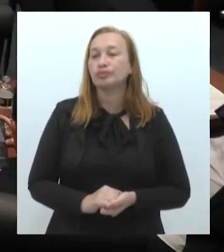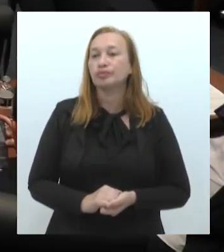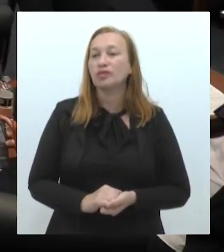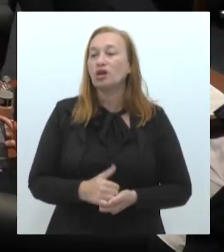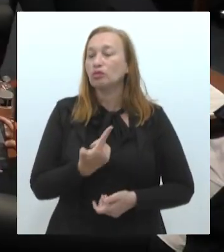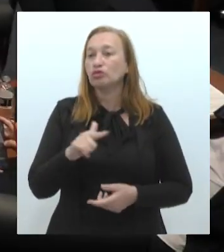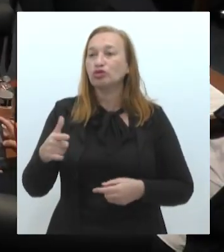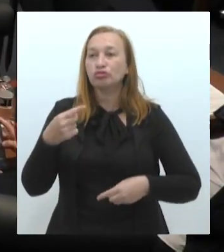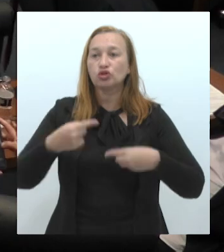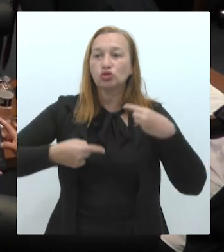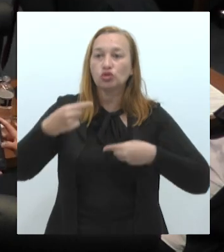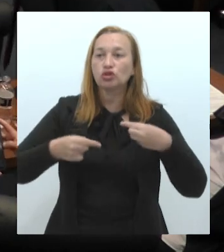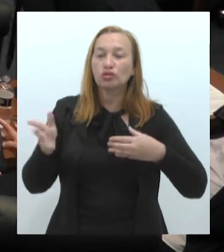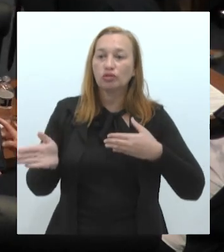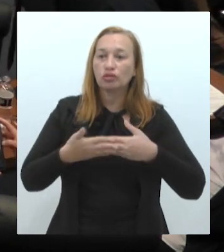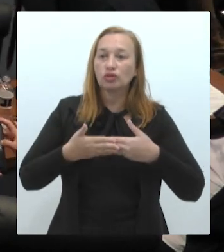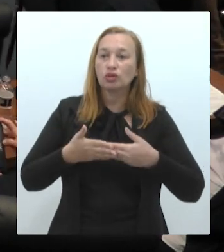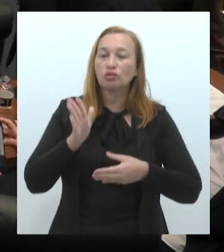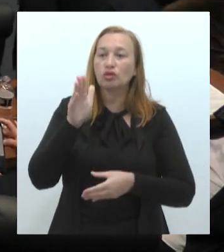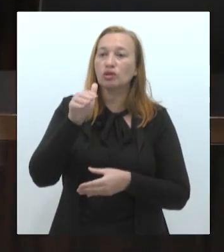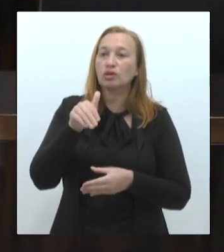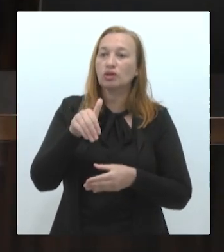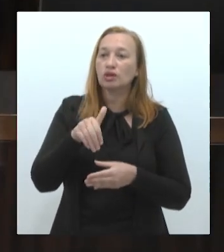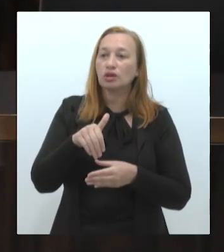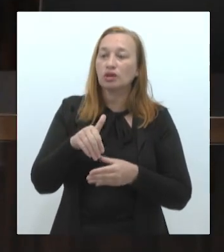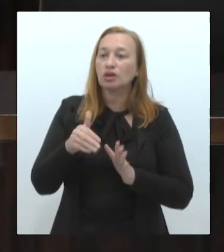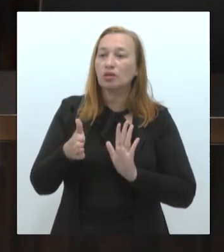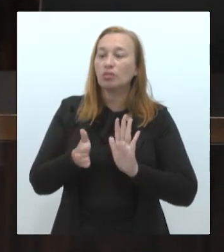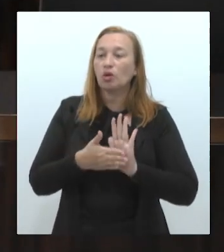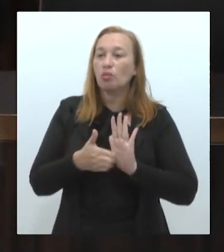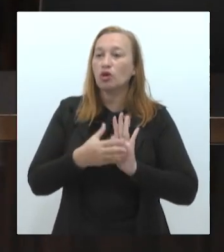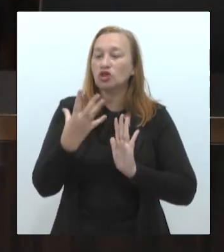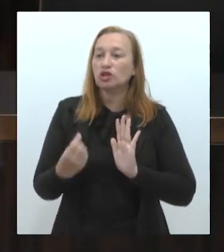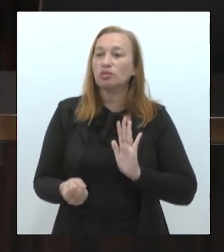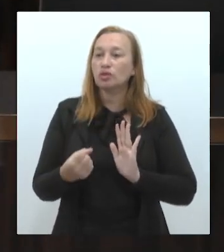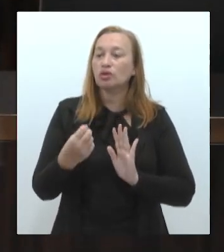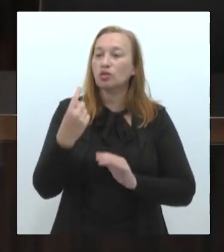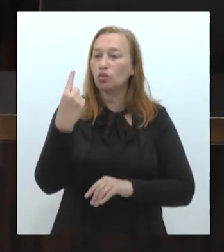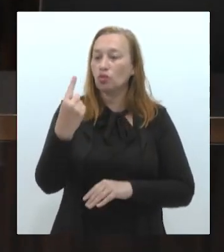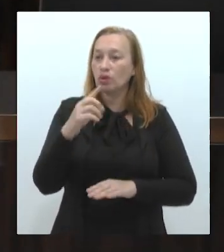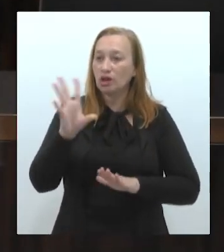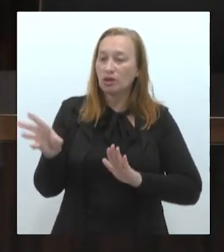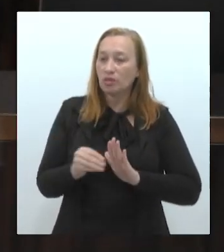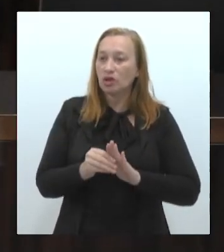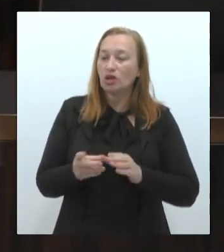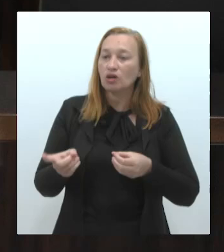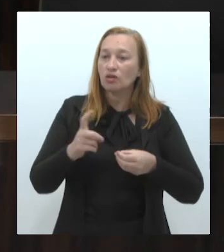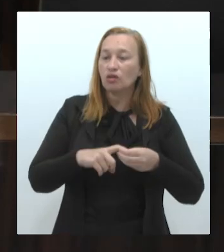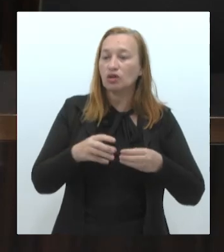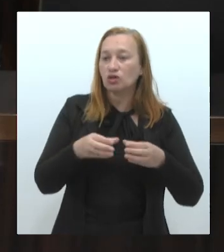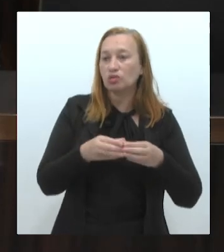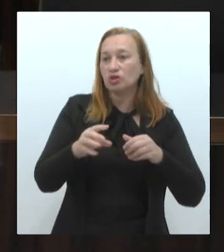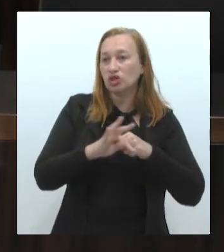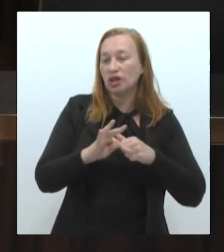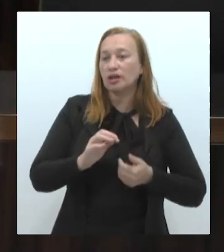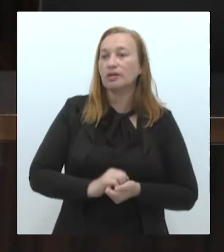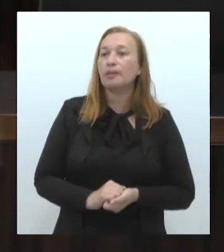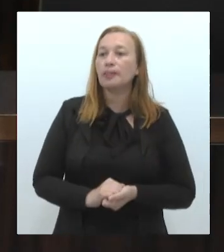Não havendo mais quem queira discutir, encerrada a discussão. A presente proposta recebeu uma emenda e retorna às